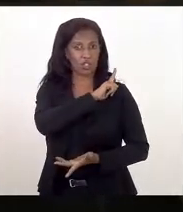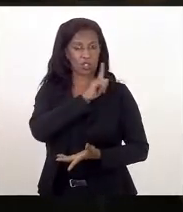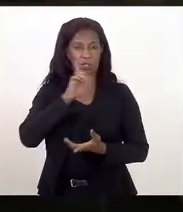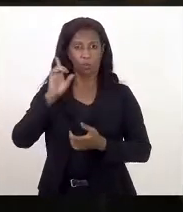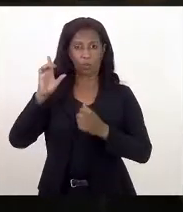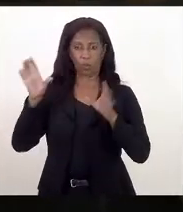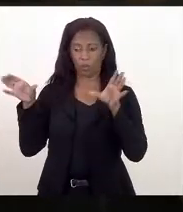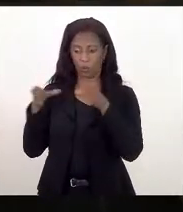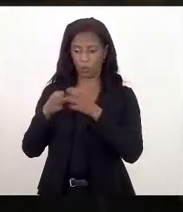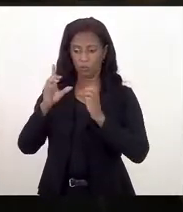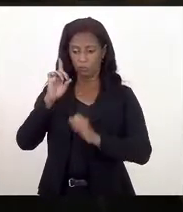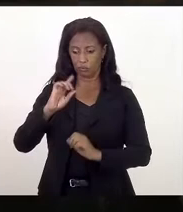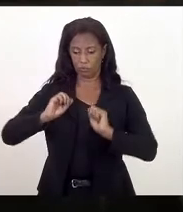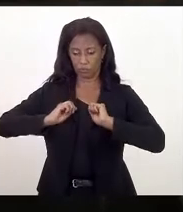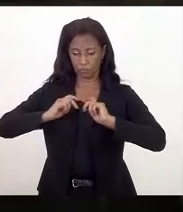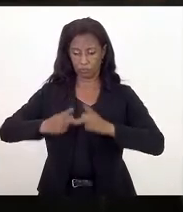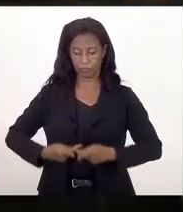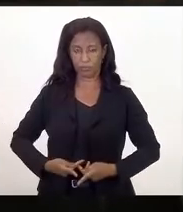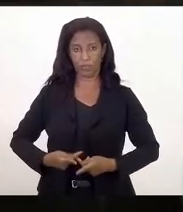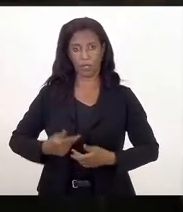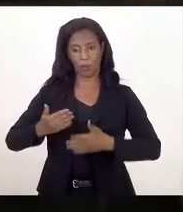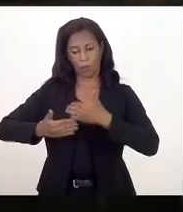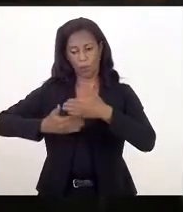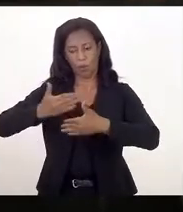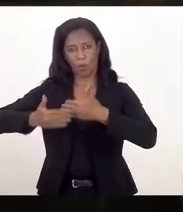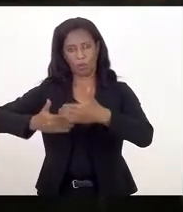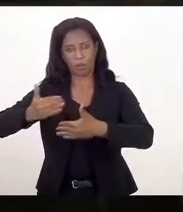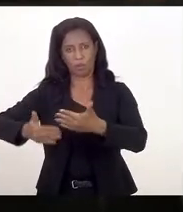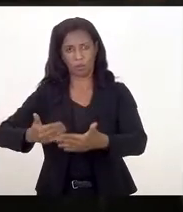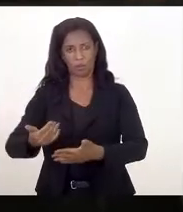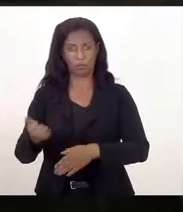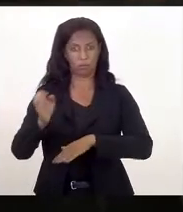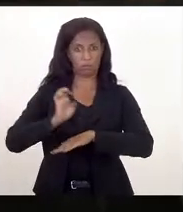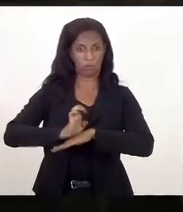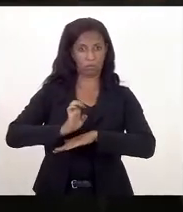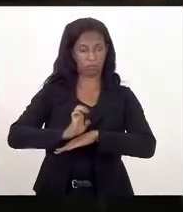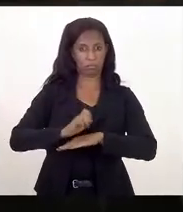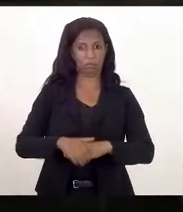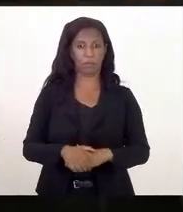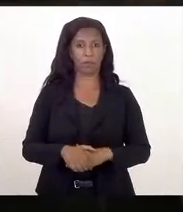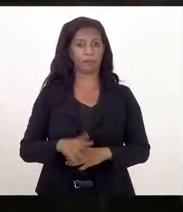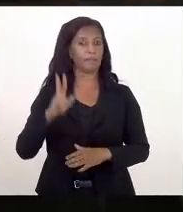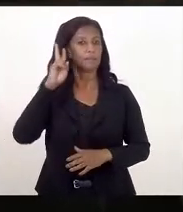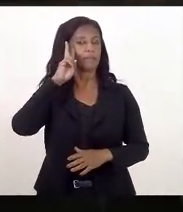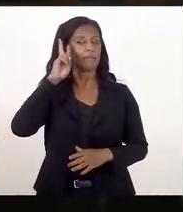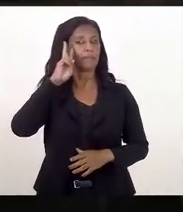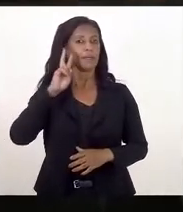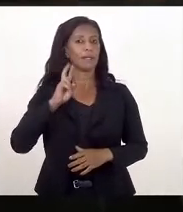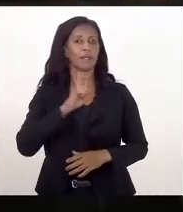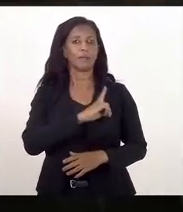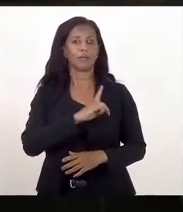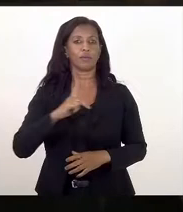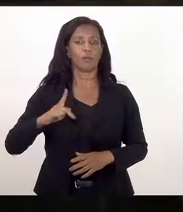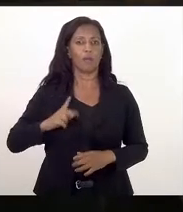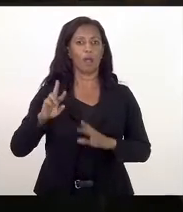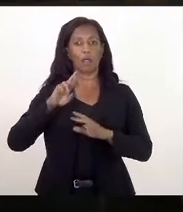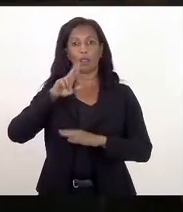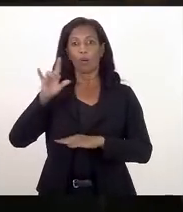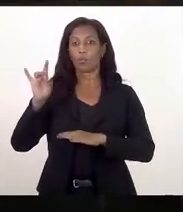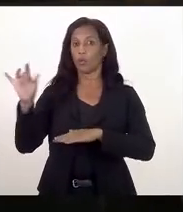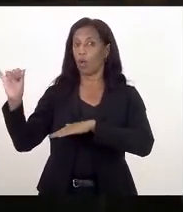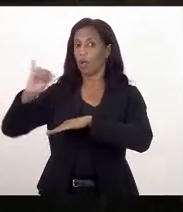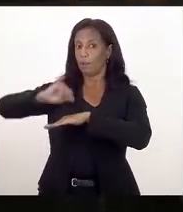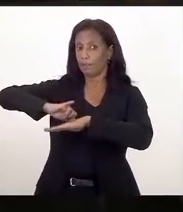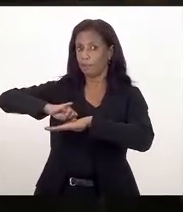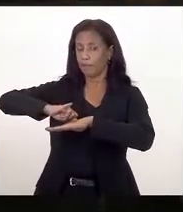de Direitos Humanos, que é um processo de estadualização. Porque é preciso ressaltar que a Defensoria, ela não atende apenas a capital, ela